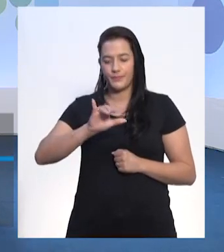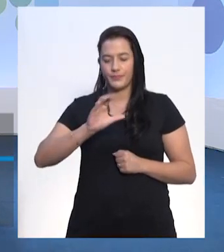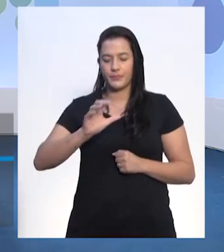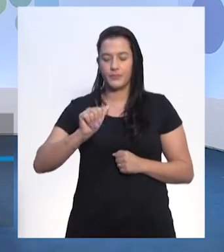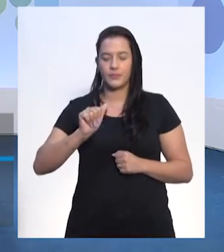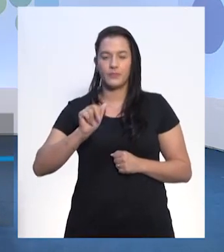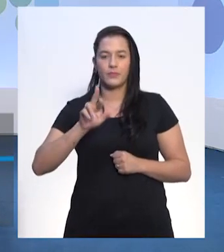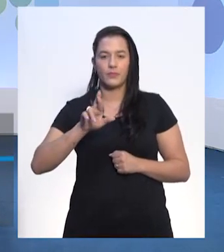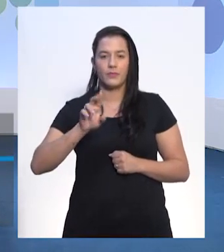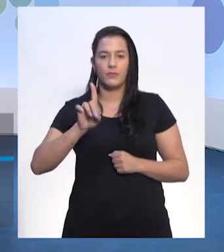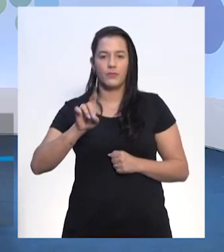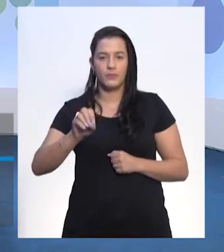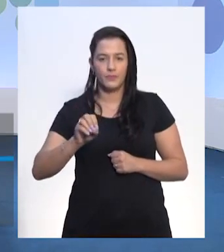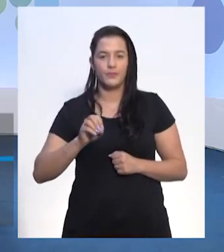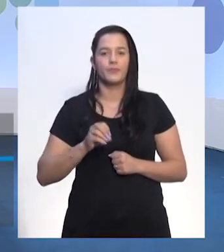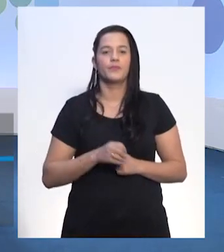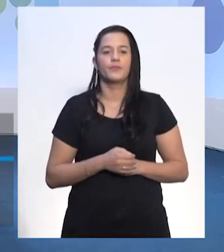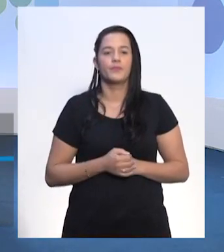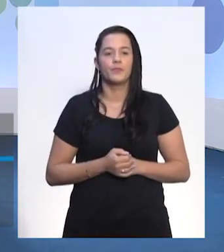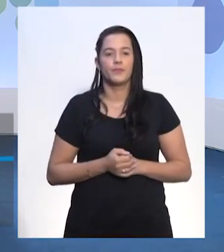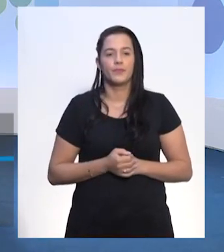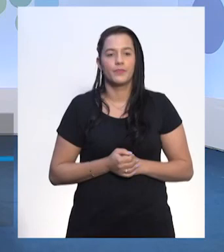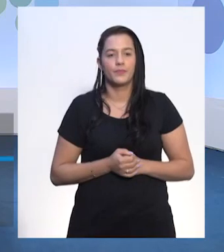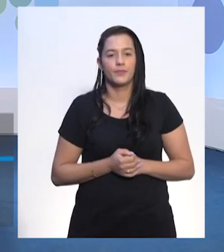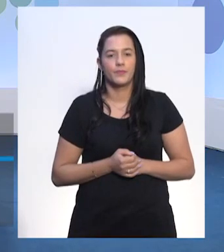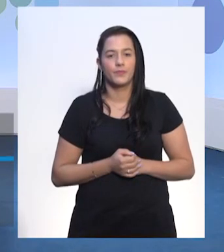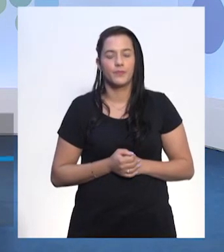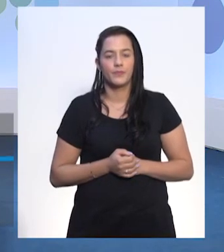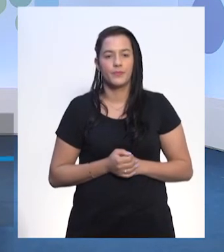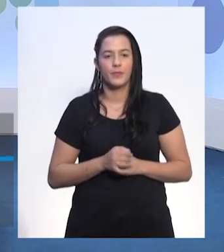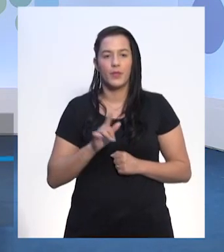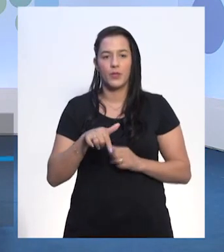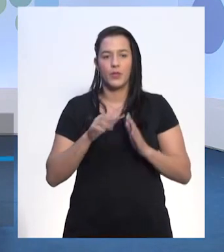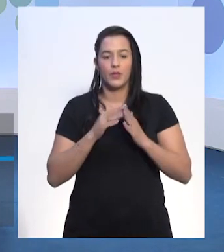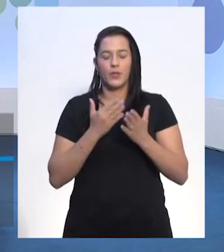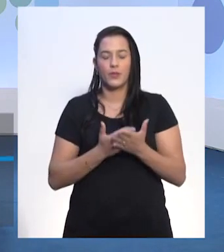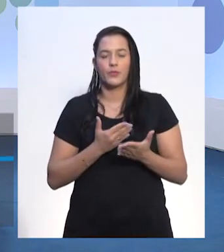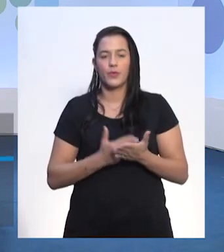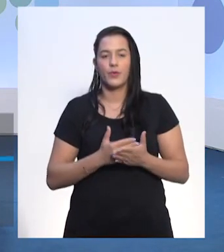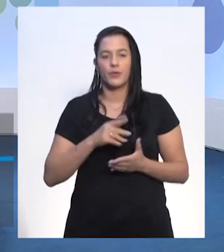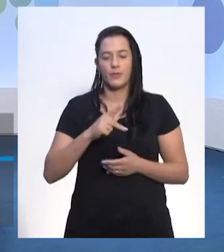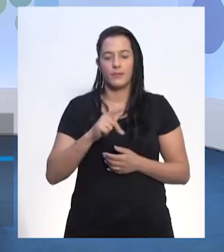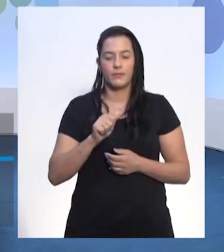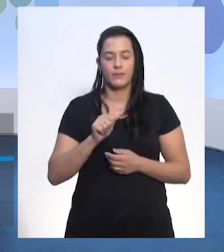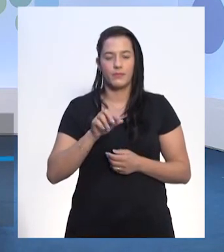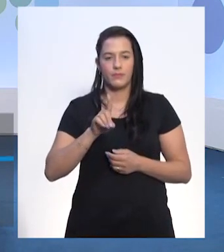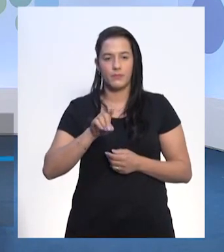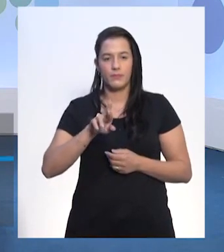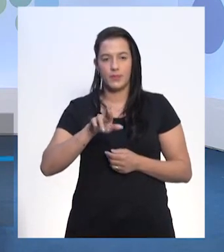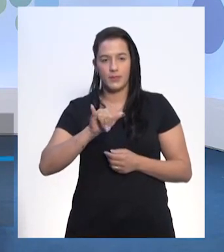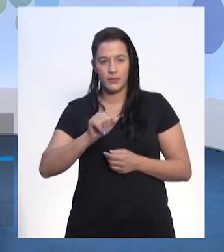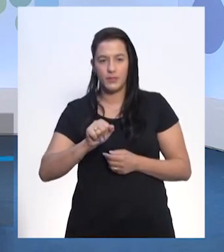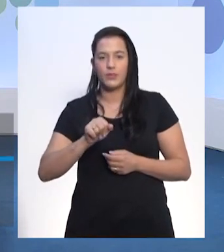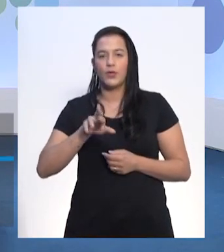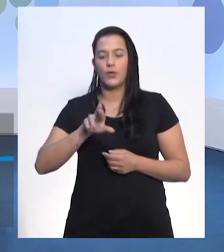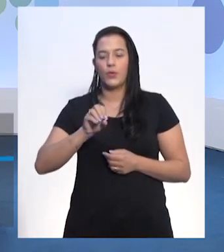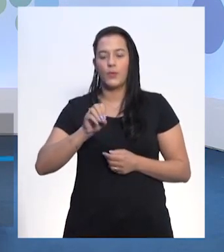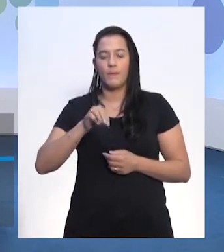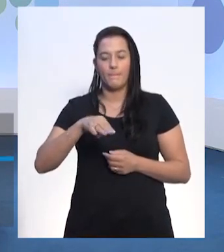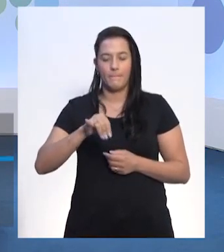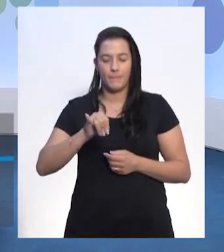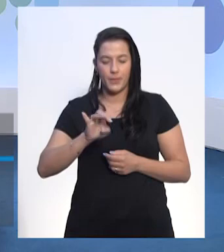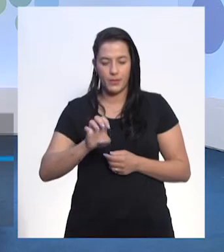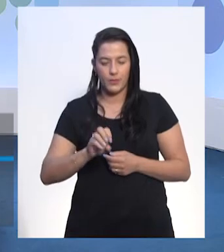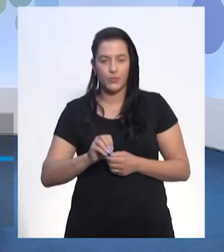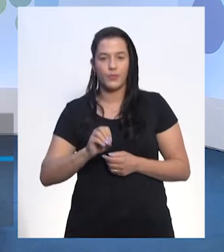vamos Ele lá. botou completinho aqui. Ricardo Batista, da escola Padre Romeu Meca. Aham. Ele não faz esportes, mas ele